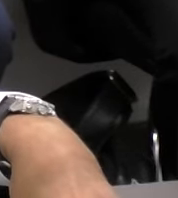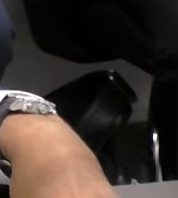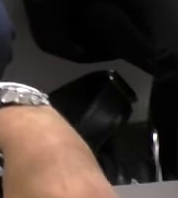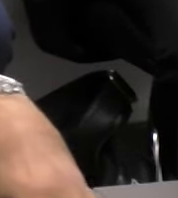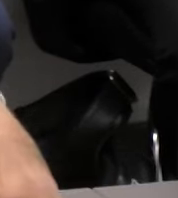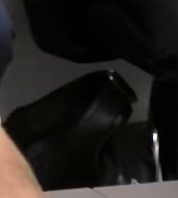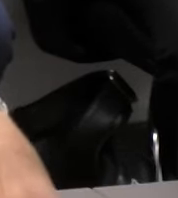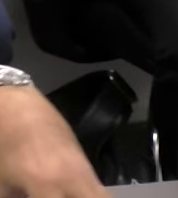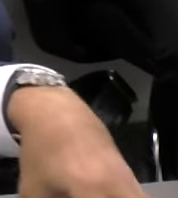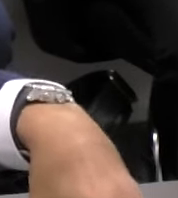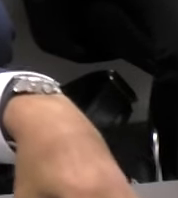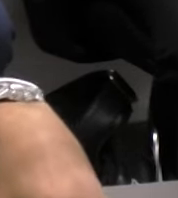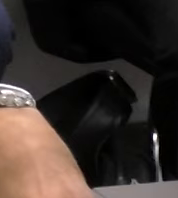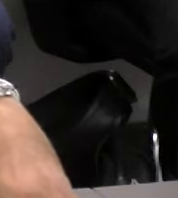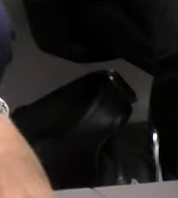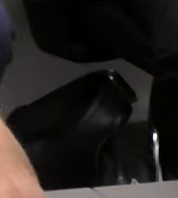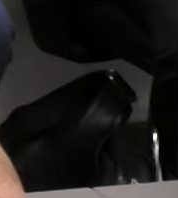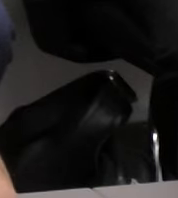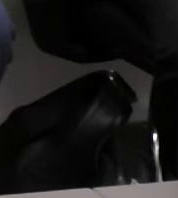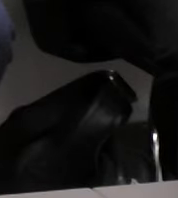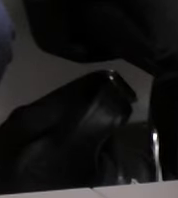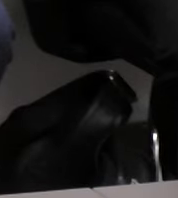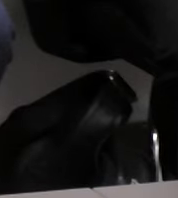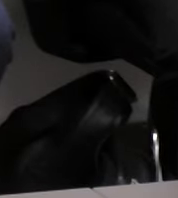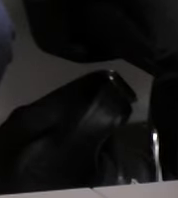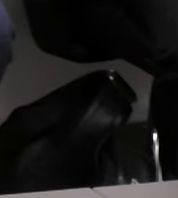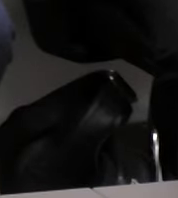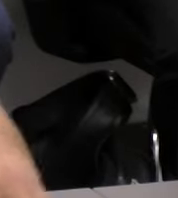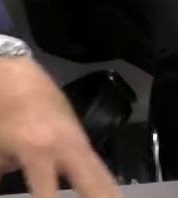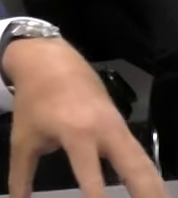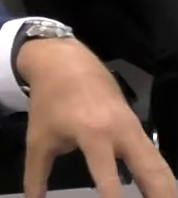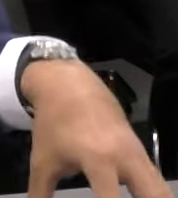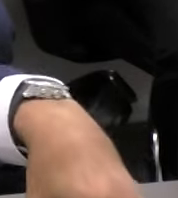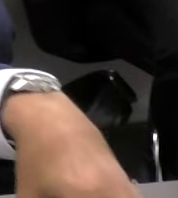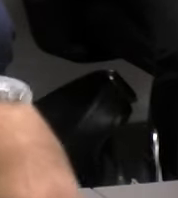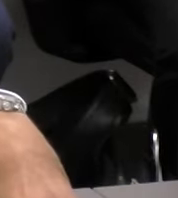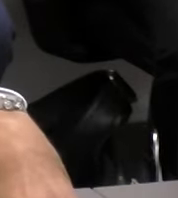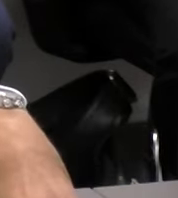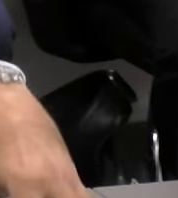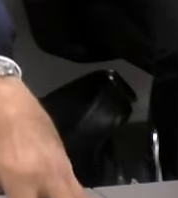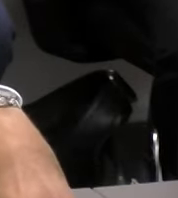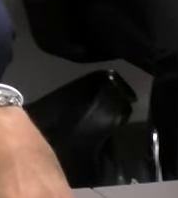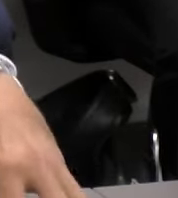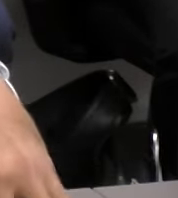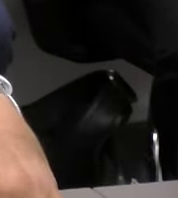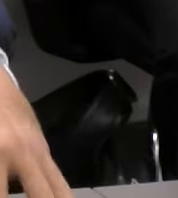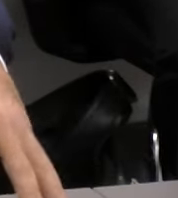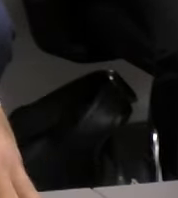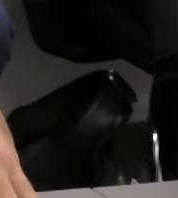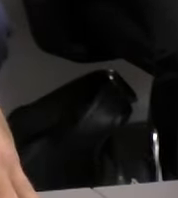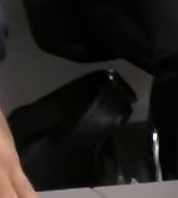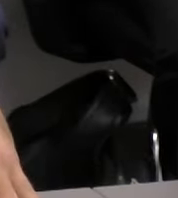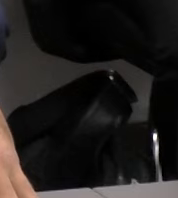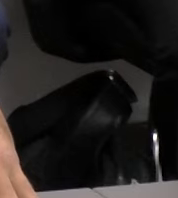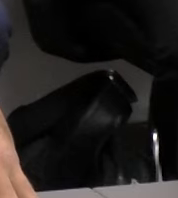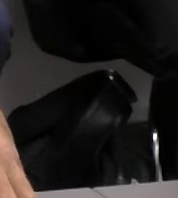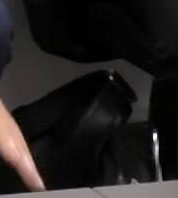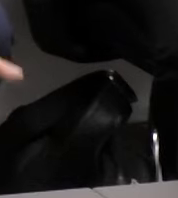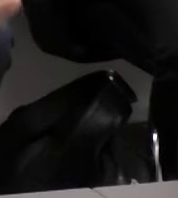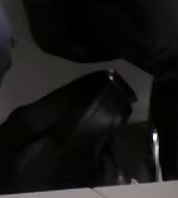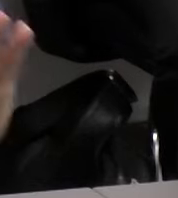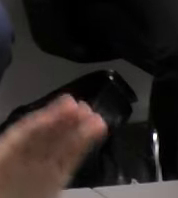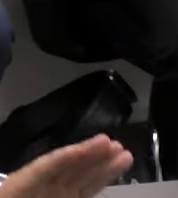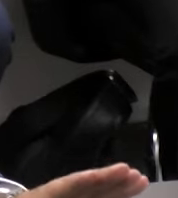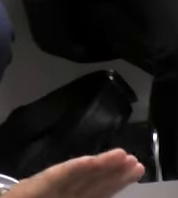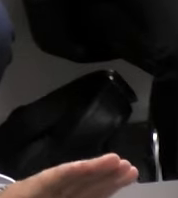compor seus elementos de identificação pessoal da seguinte forma x y z